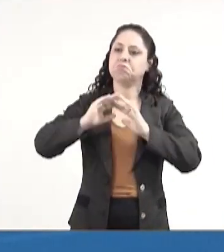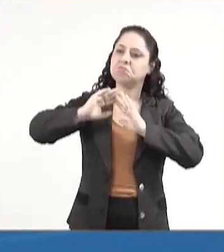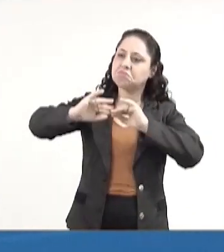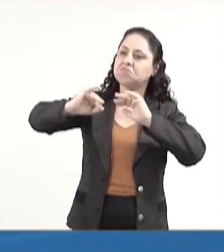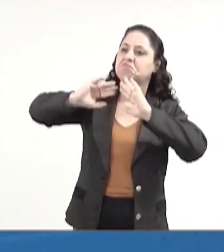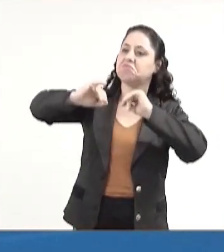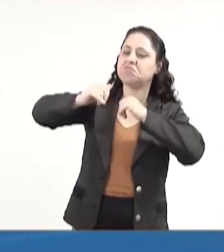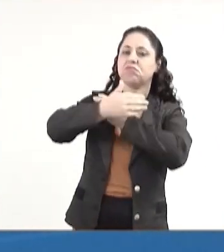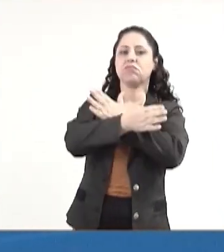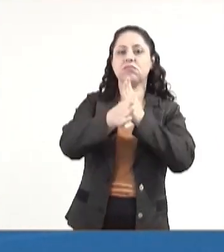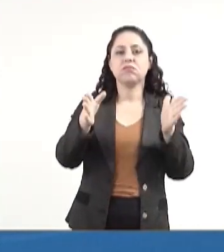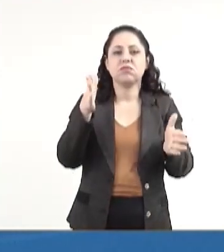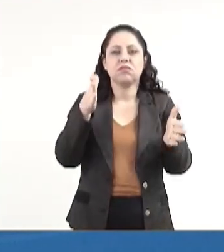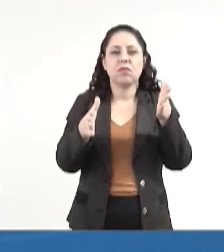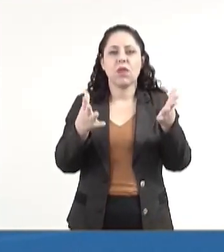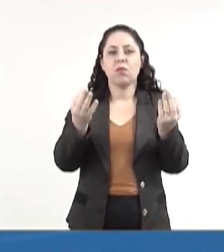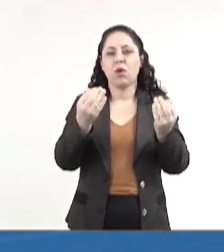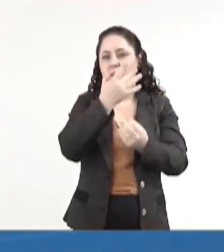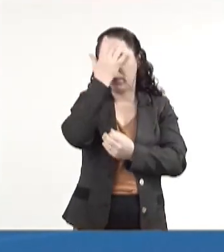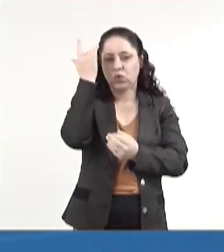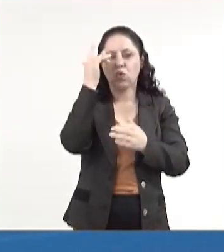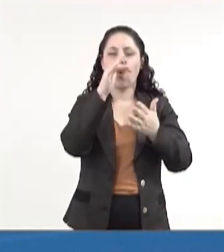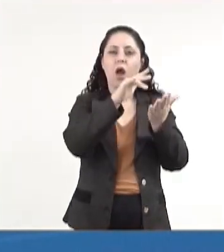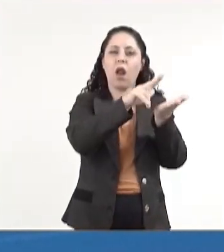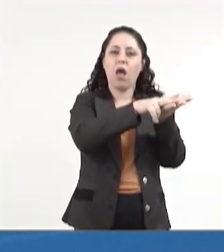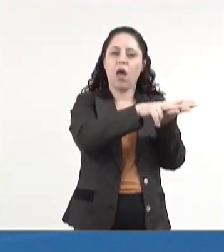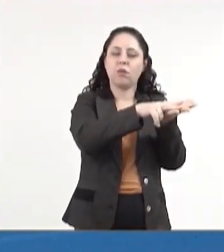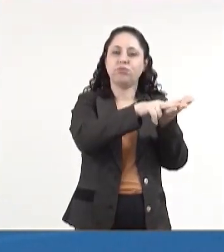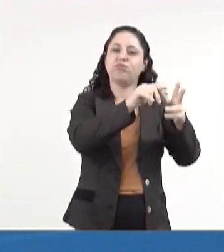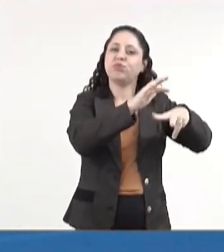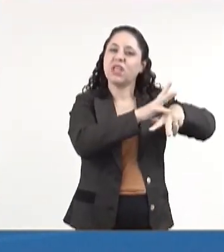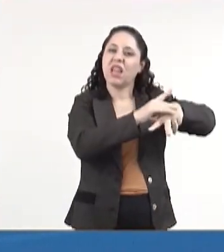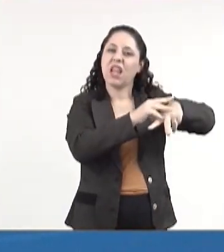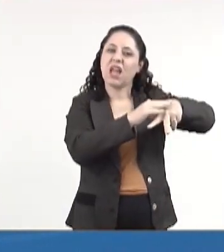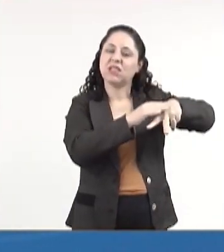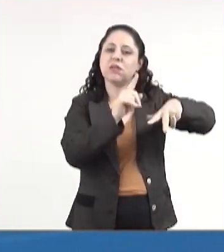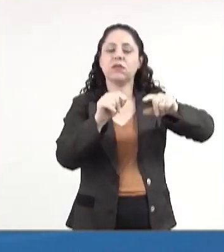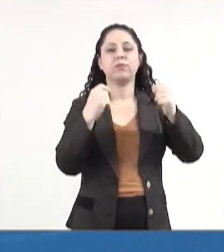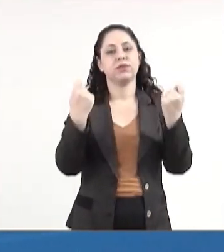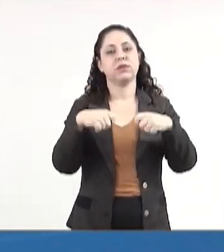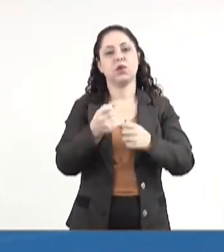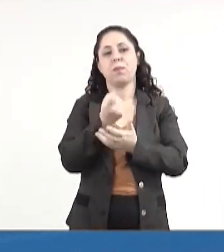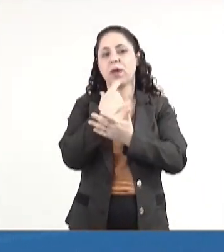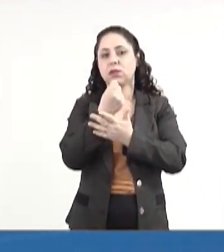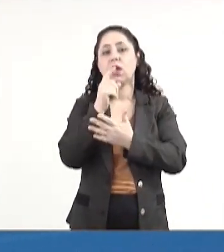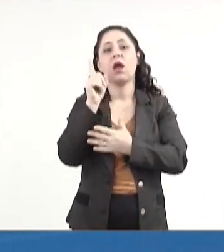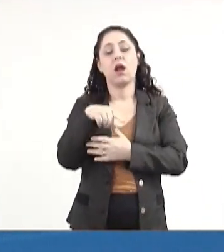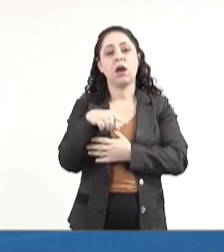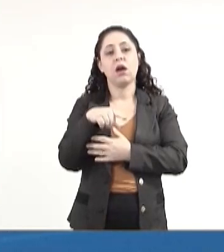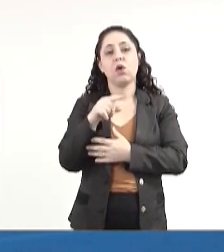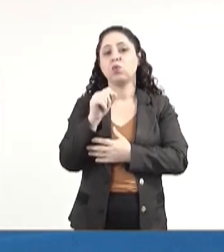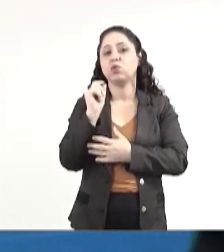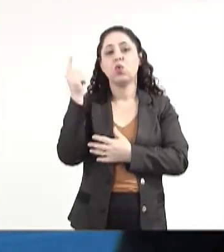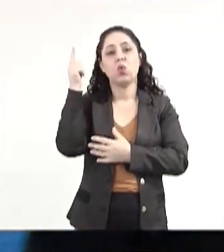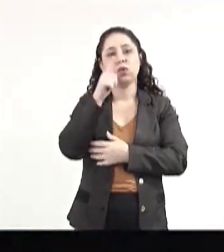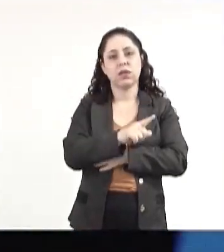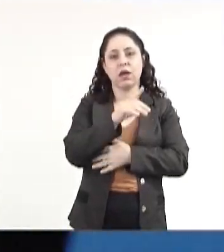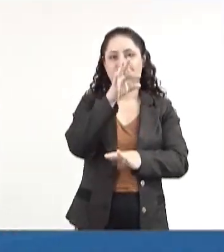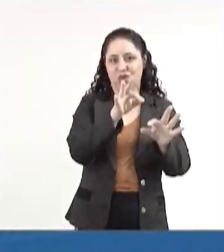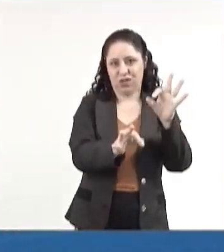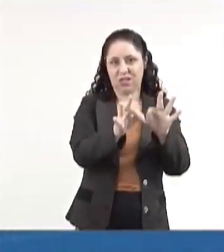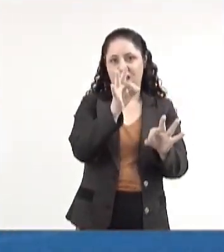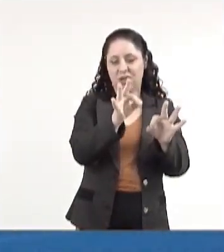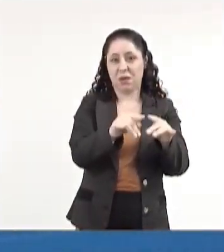chegaram até o nosso mandato de muitos pacientes que precisam dessa medicação. Essa medicação que ela se consegue